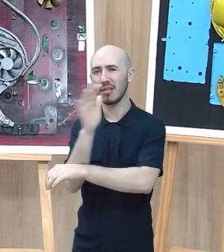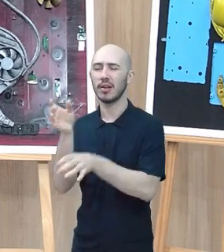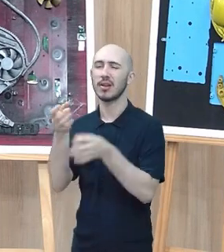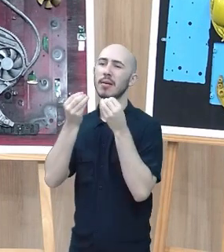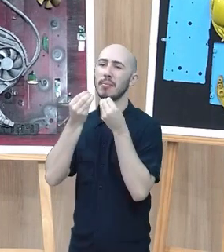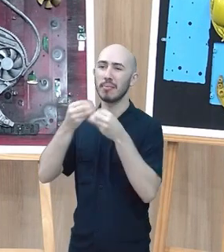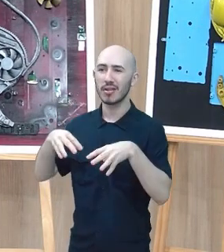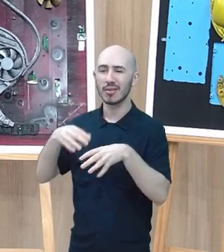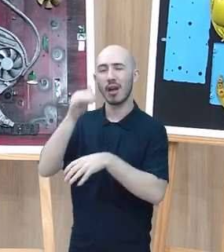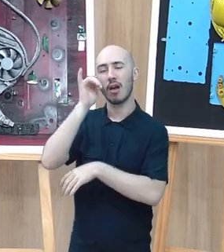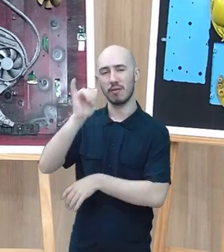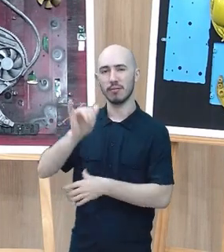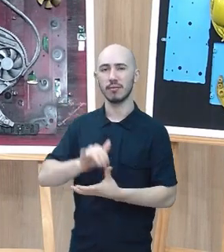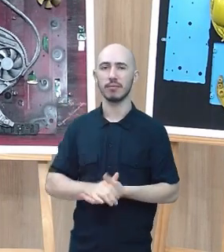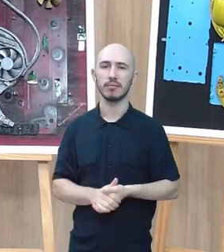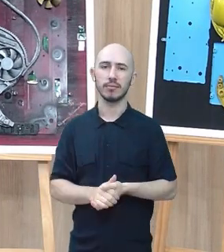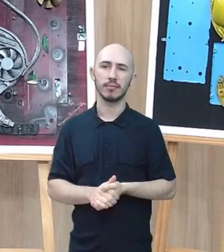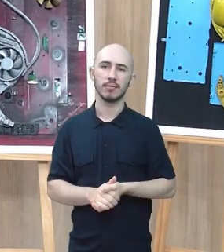ambiente.